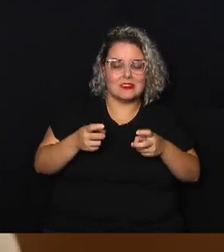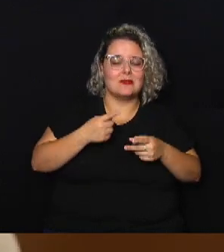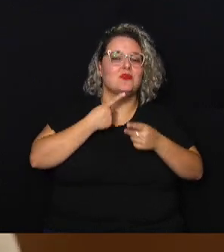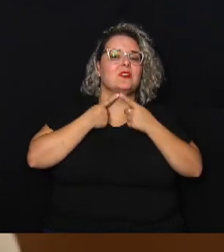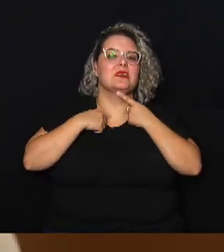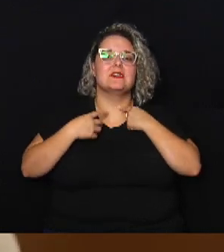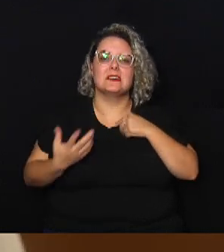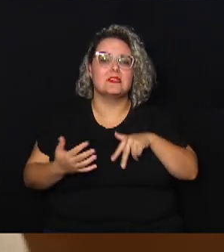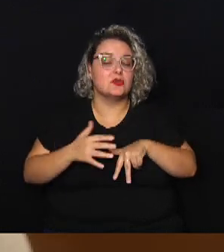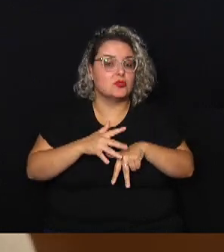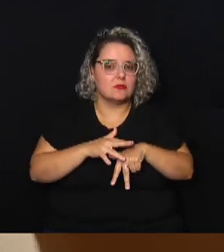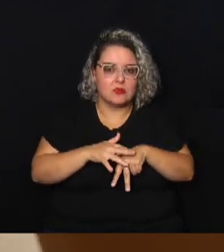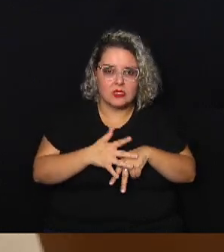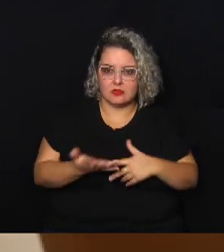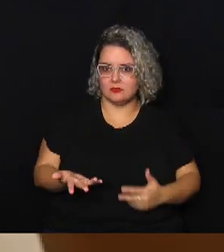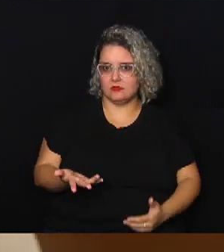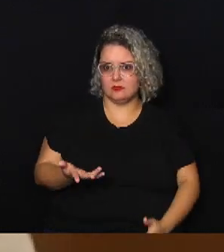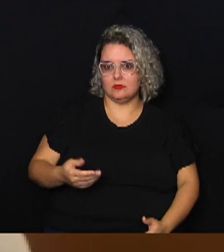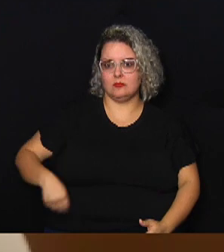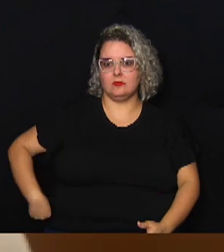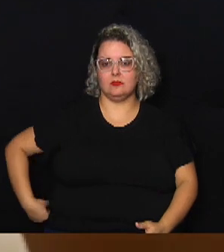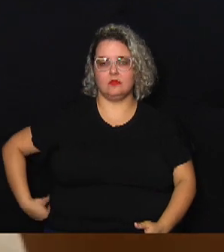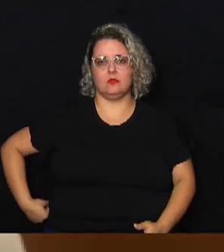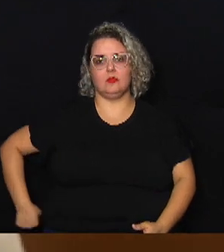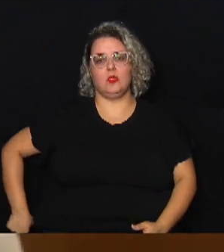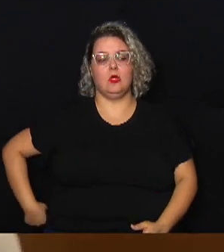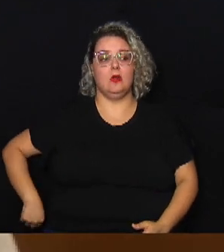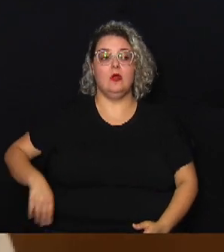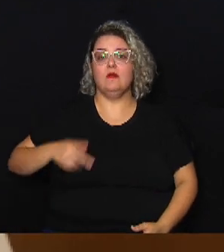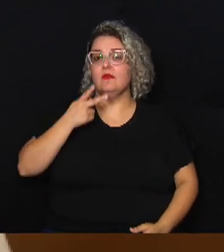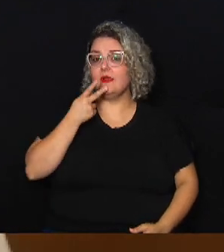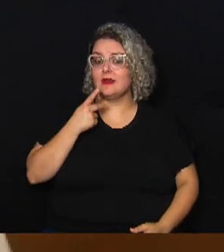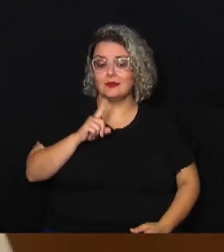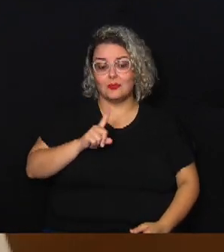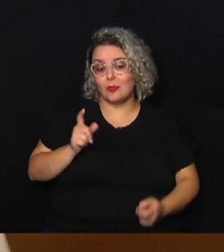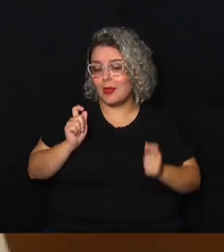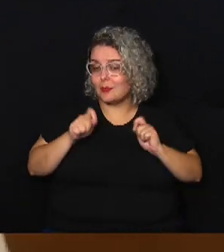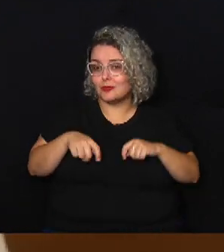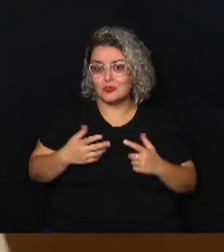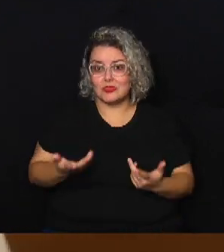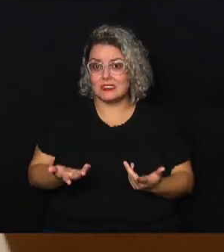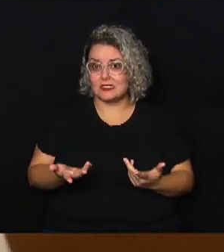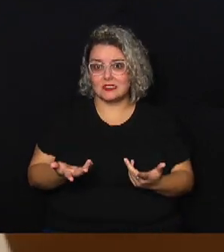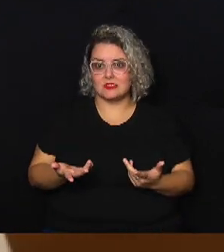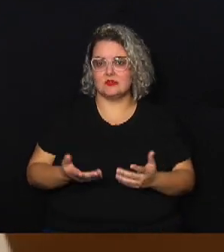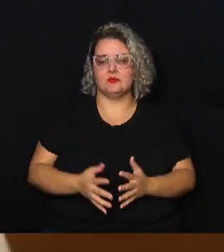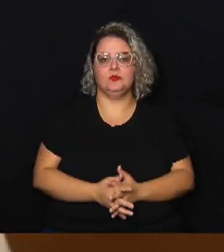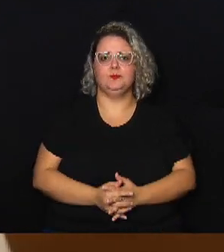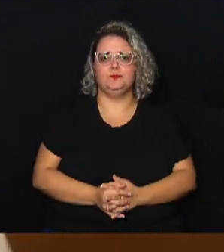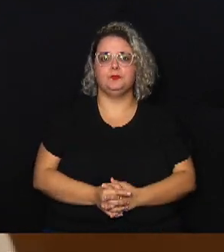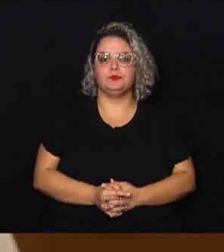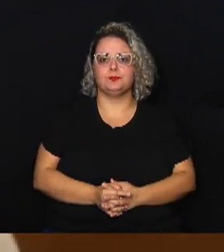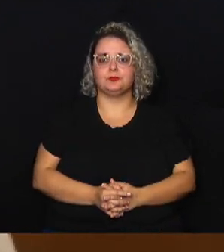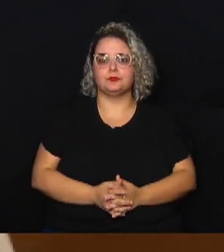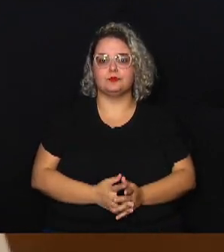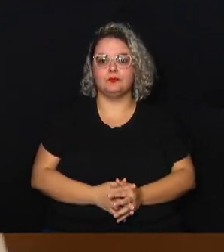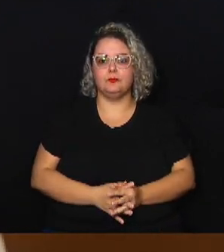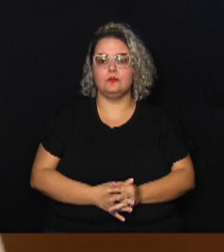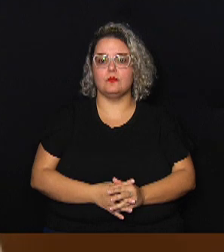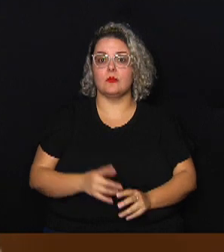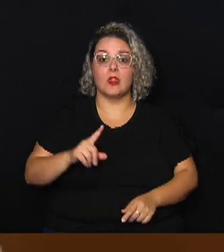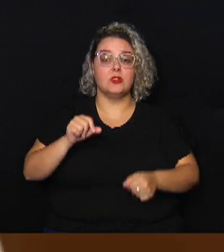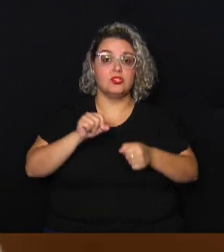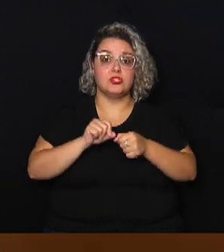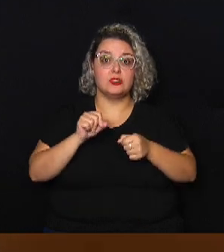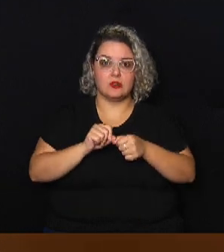ao ponto de falar que não é possível, ou não capta ao ponto de não realizar da forma que